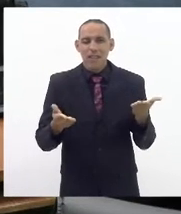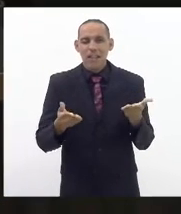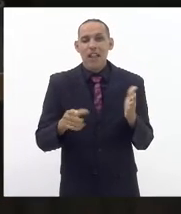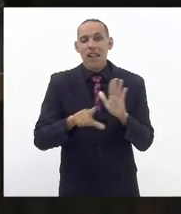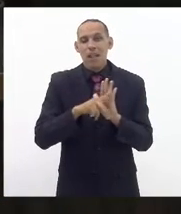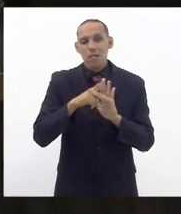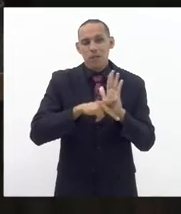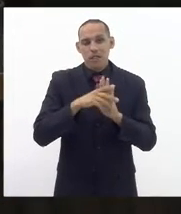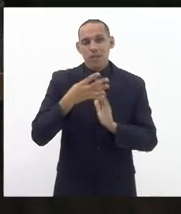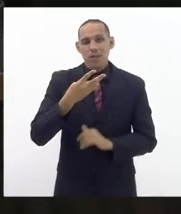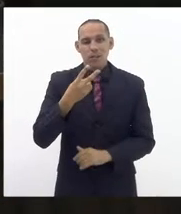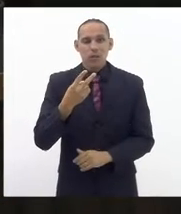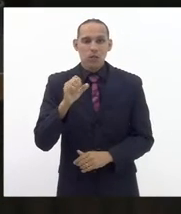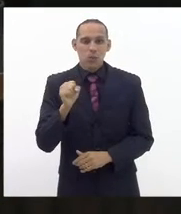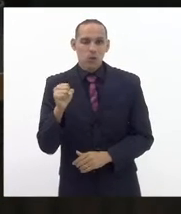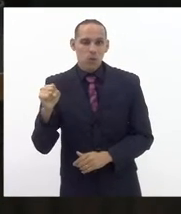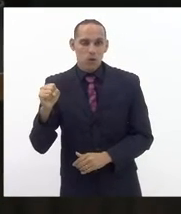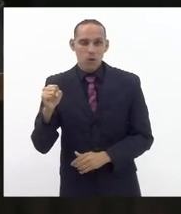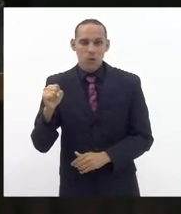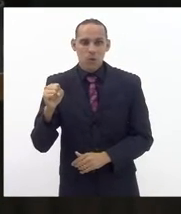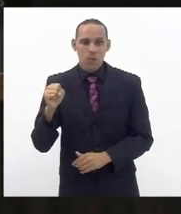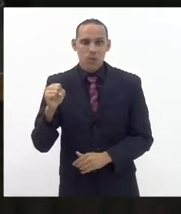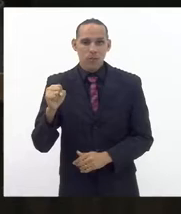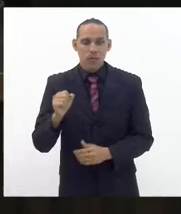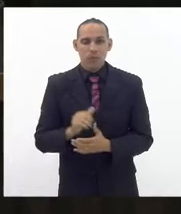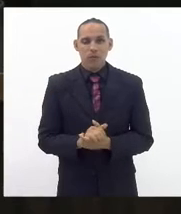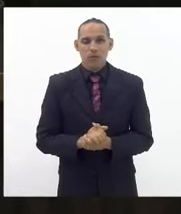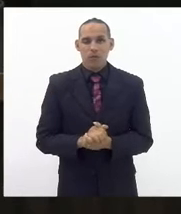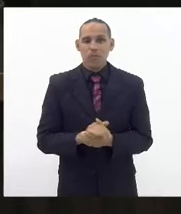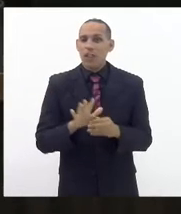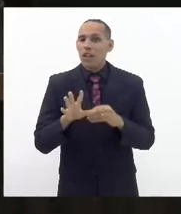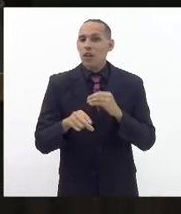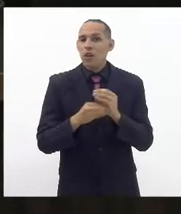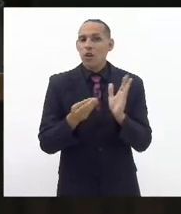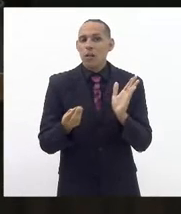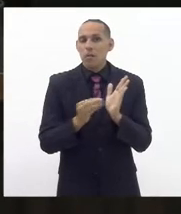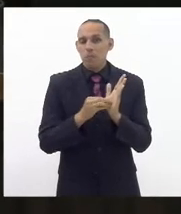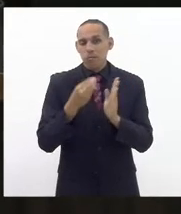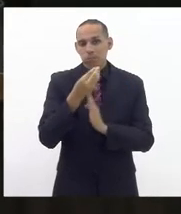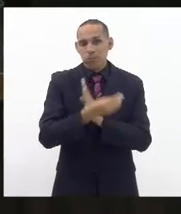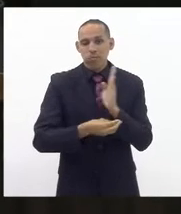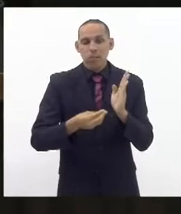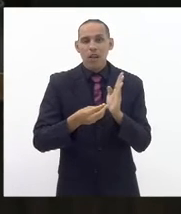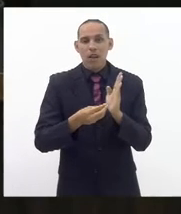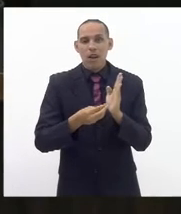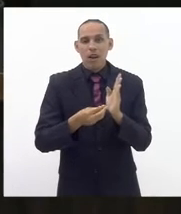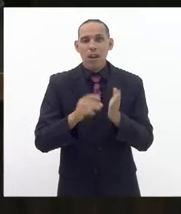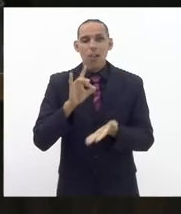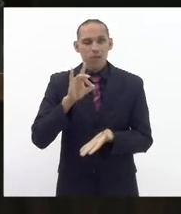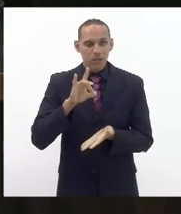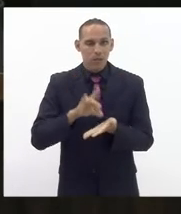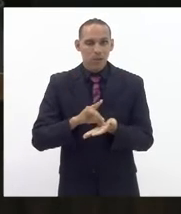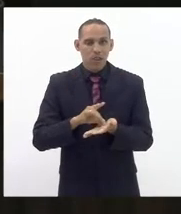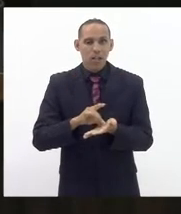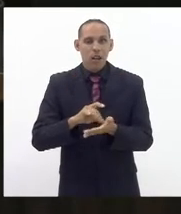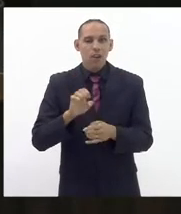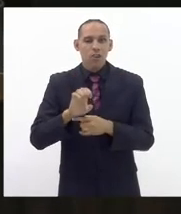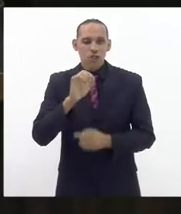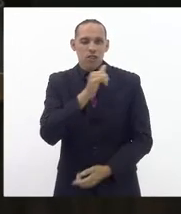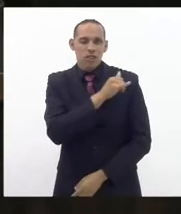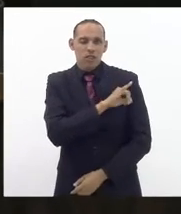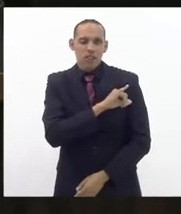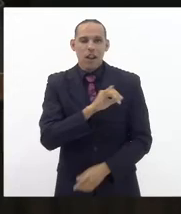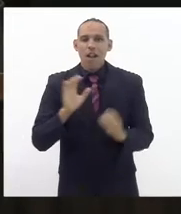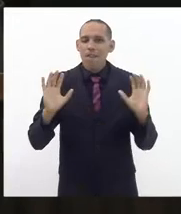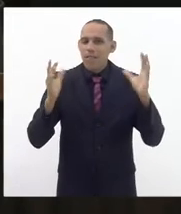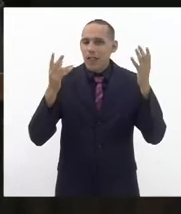número 4288, que inclui no calendário oficial do Estado do Rio o Festival da Viola e Sofona